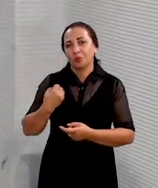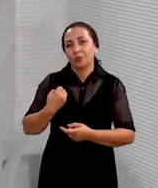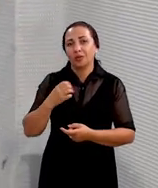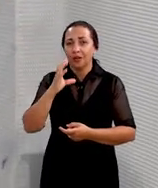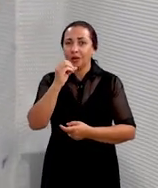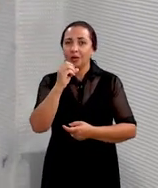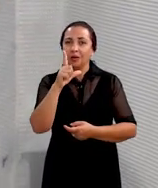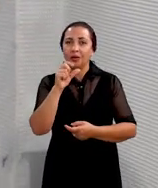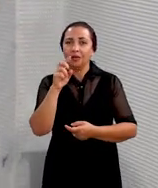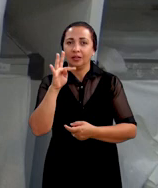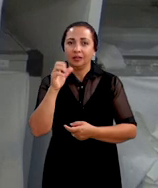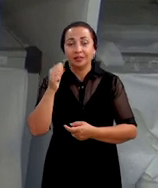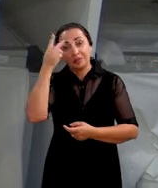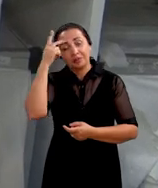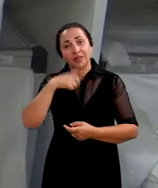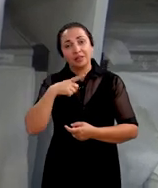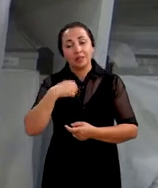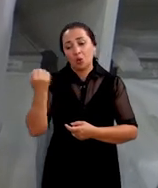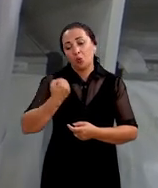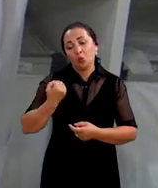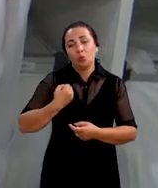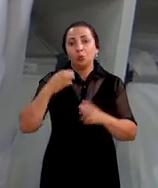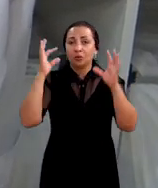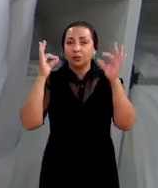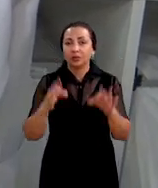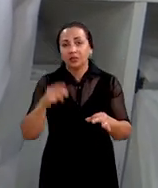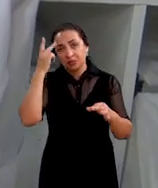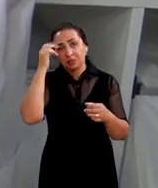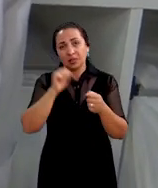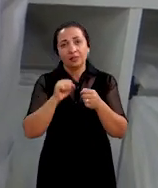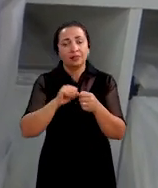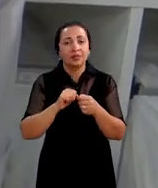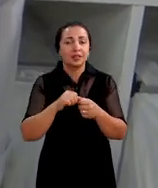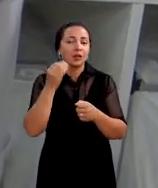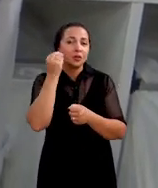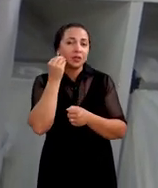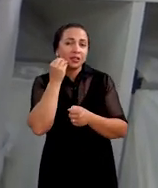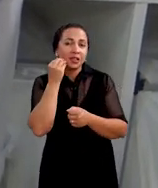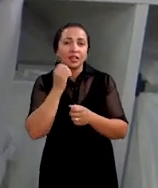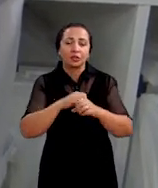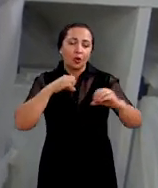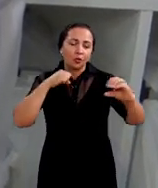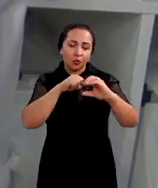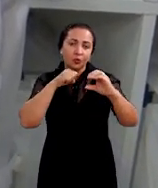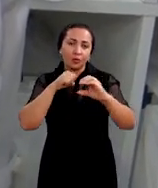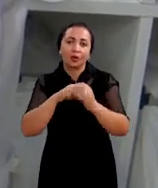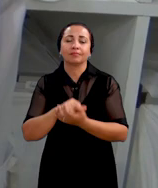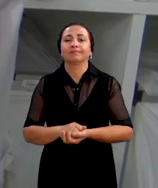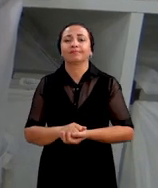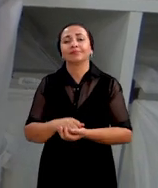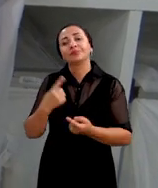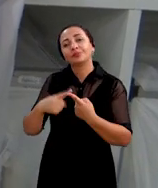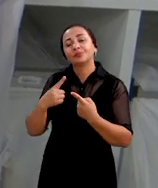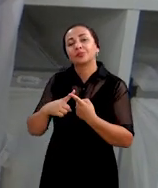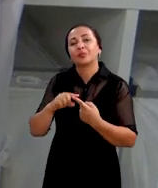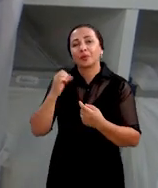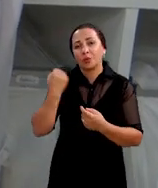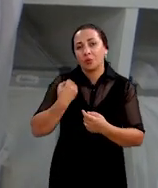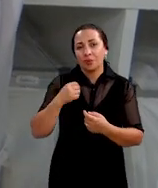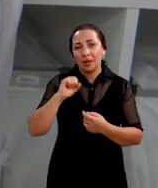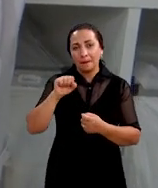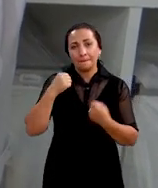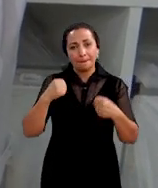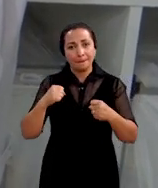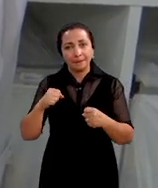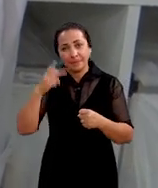esses mosquitos em colônia? Para que haja um número suficiente de mosquito para a realização dos testes com inseticida. Porque o